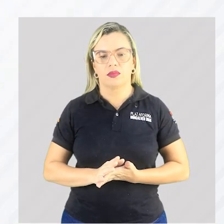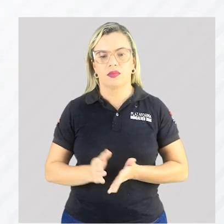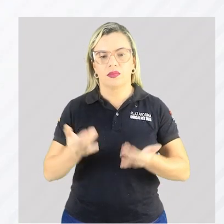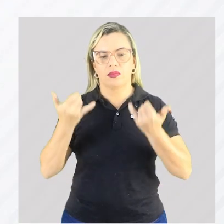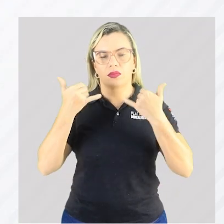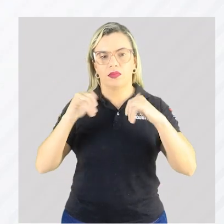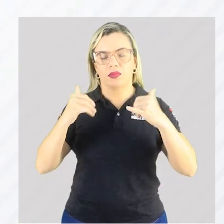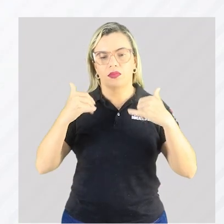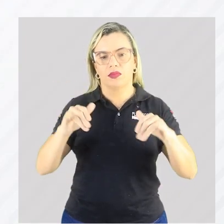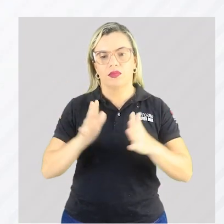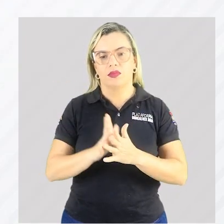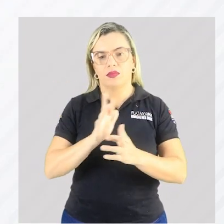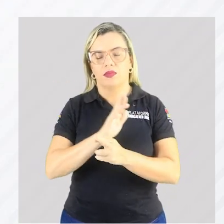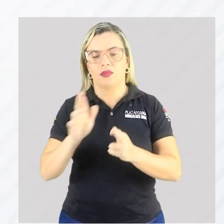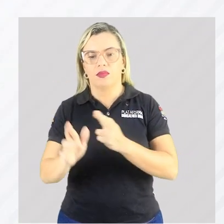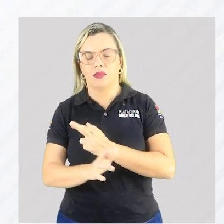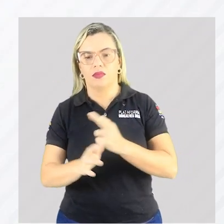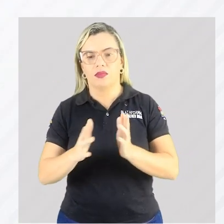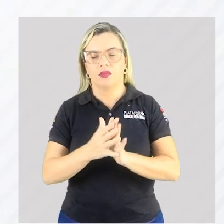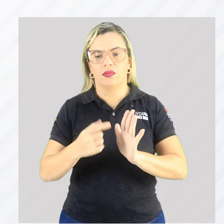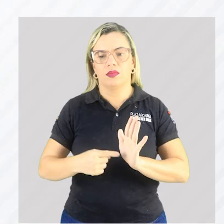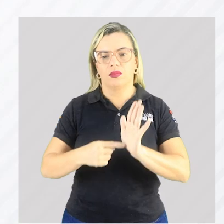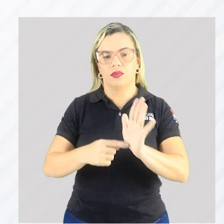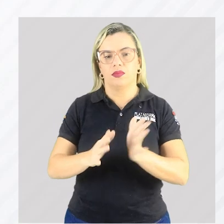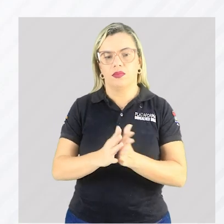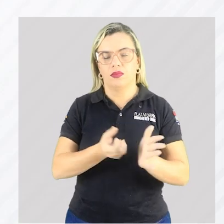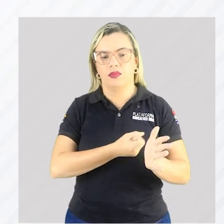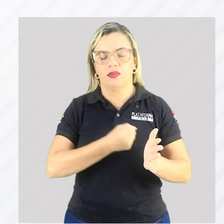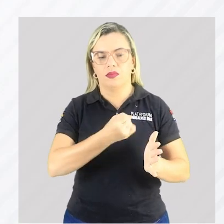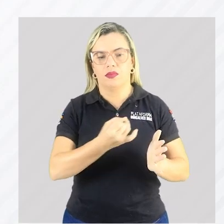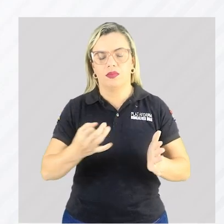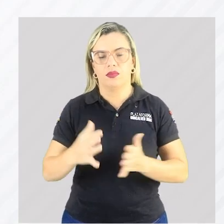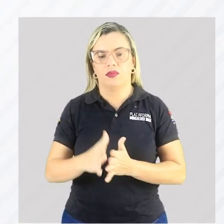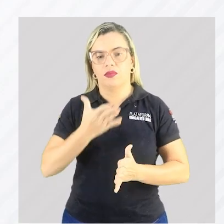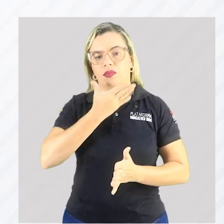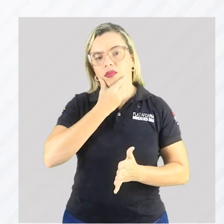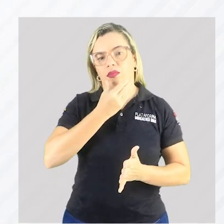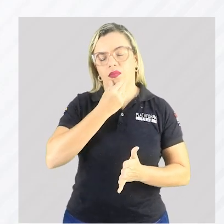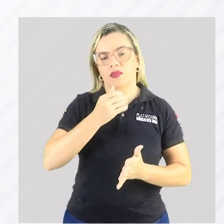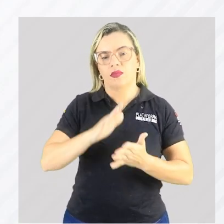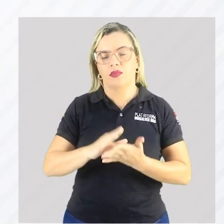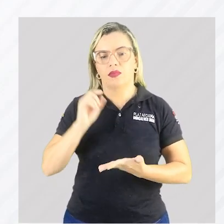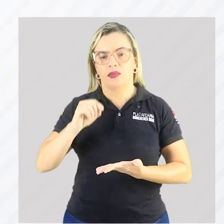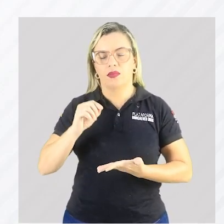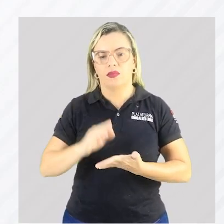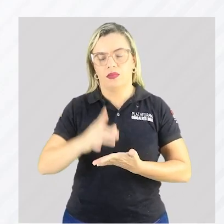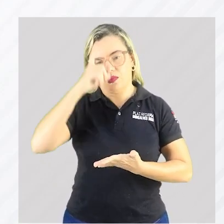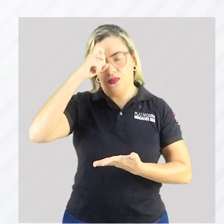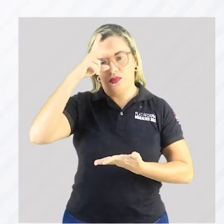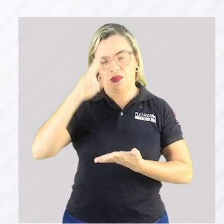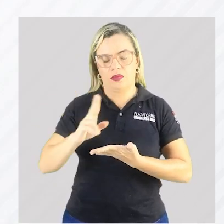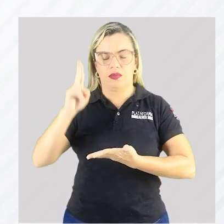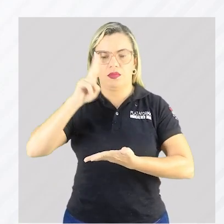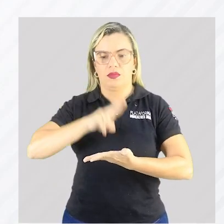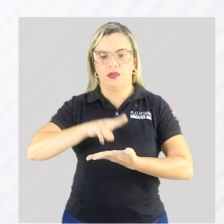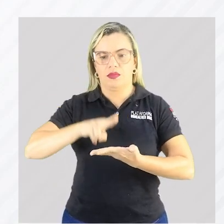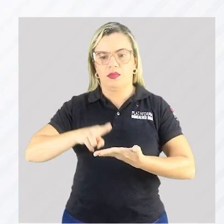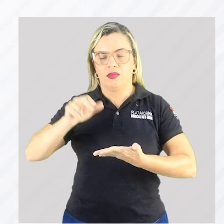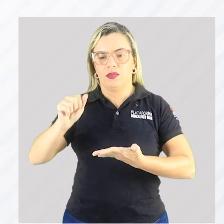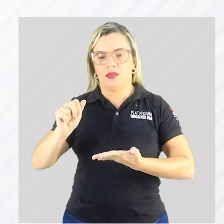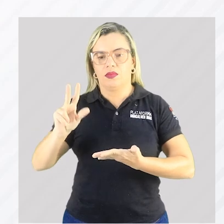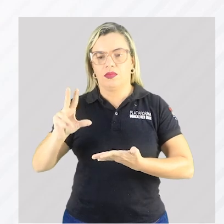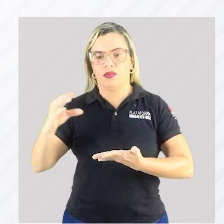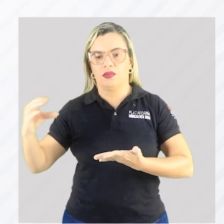De acordo com as informações dadas, o número de homens que seriam internados por AVC